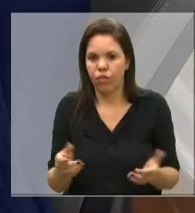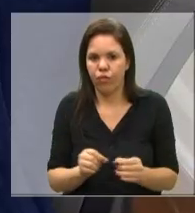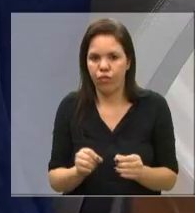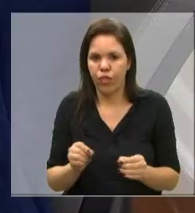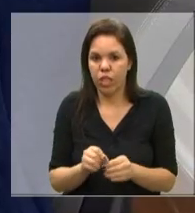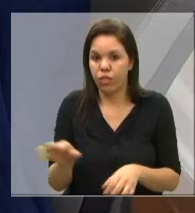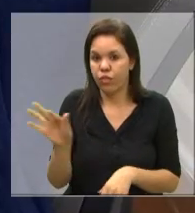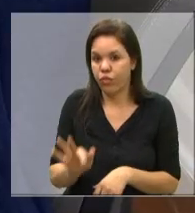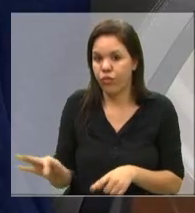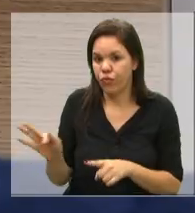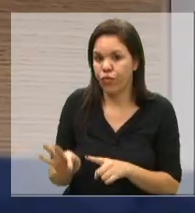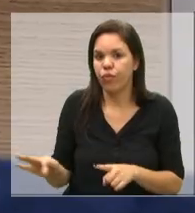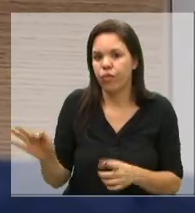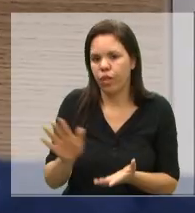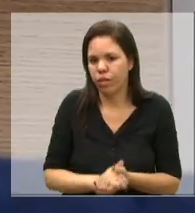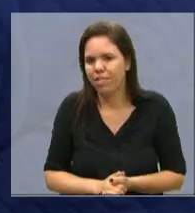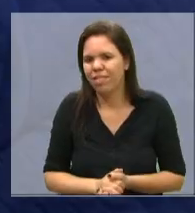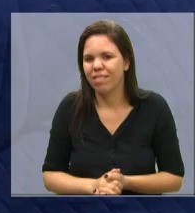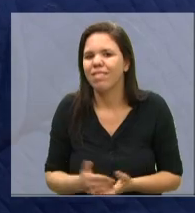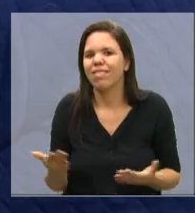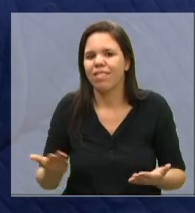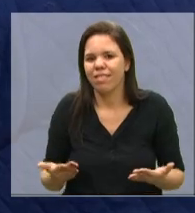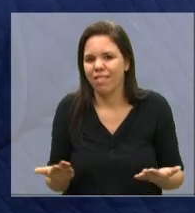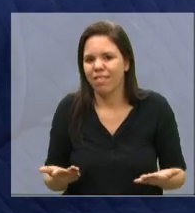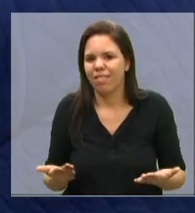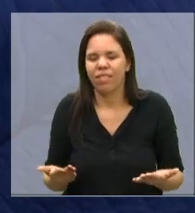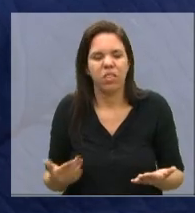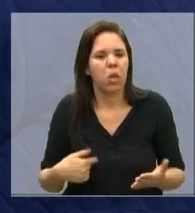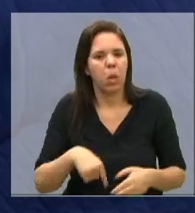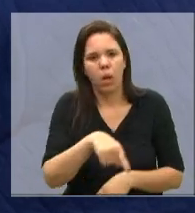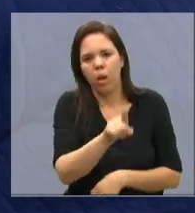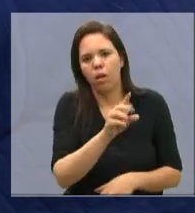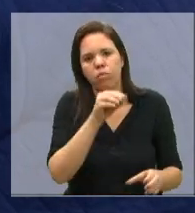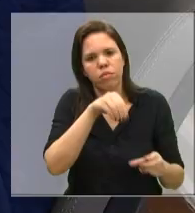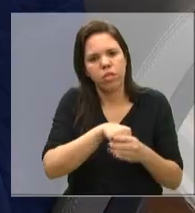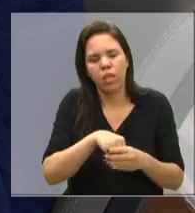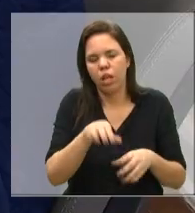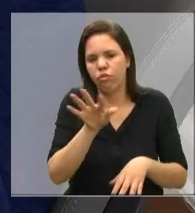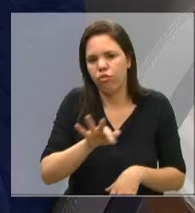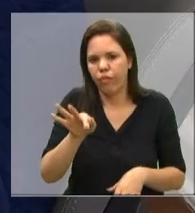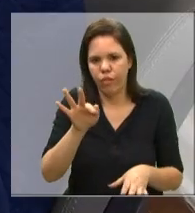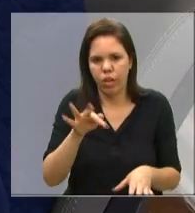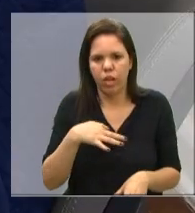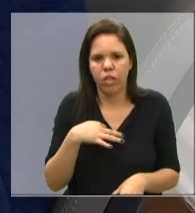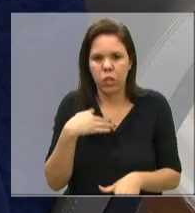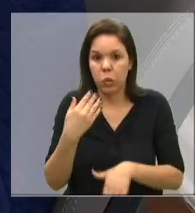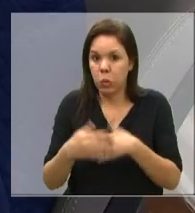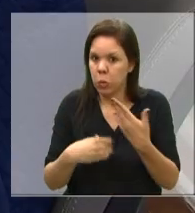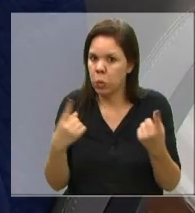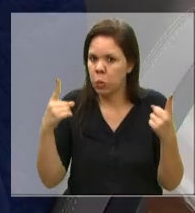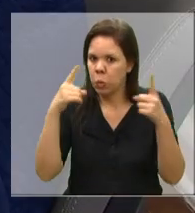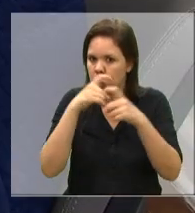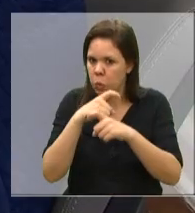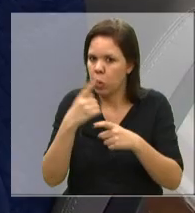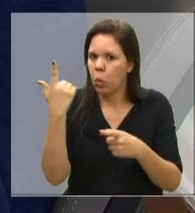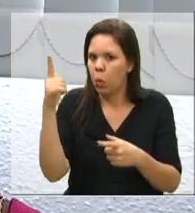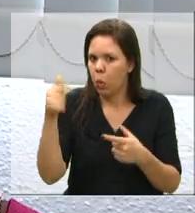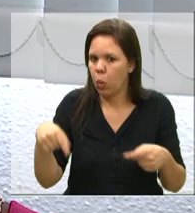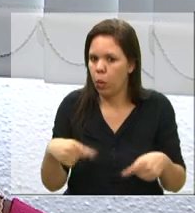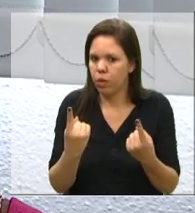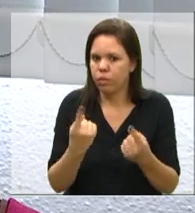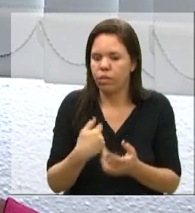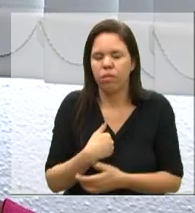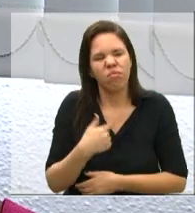uma faculdade. Só que agora, nada de ir até a universidade. Os desafios são outros.